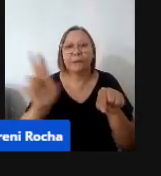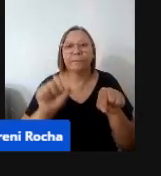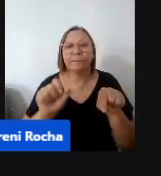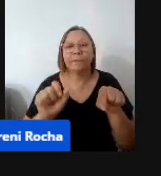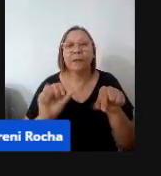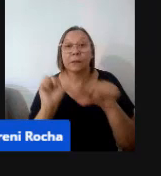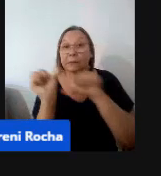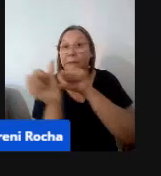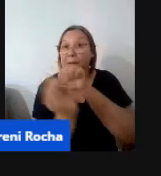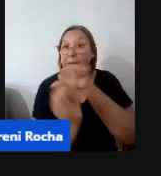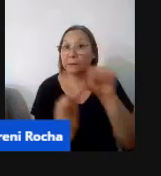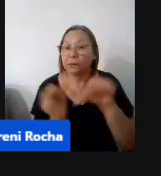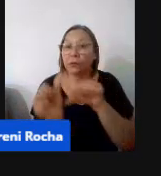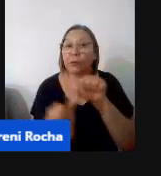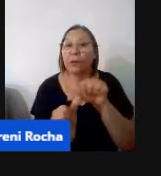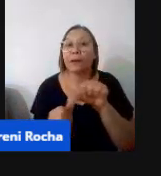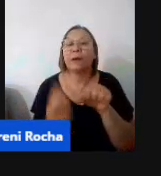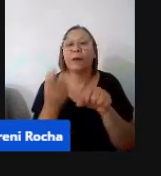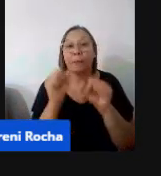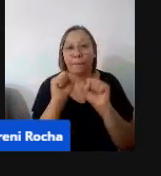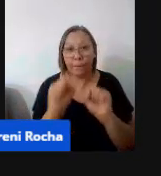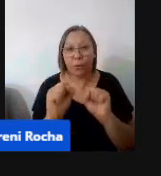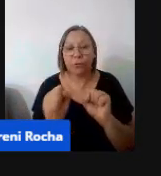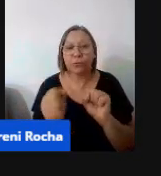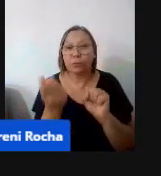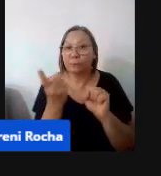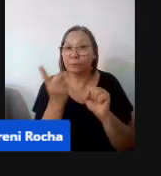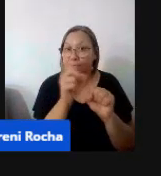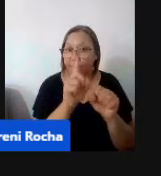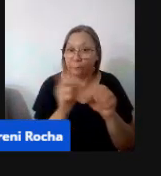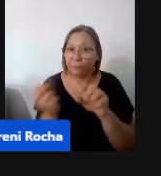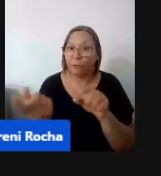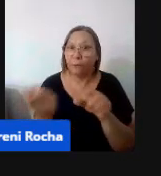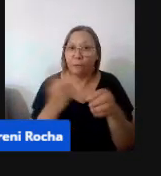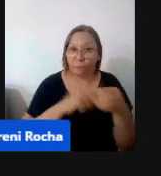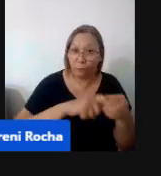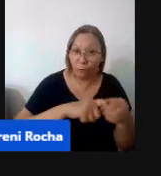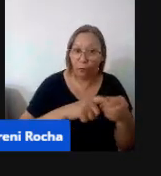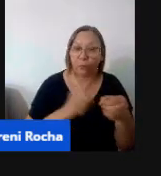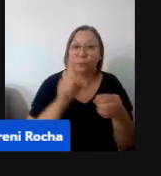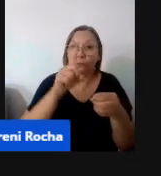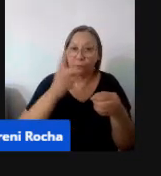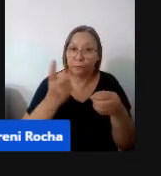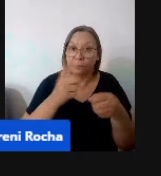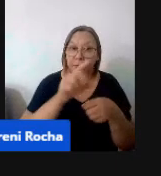fonte, eu posso clicar. Vamos voltar aqui. Eu clico.